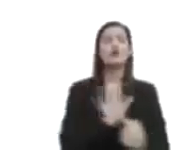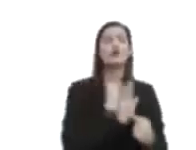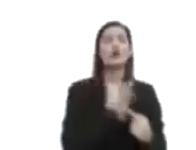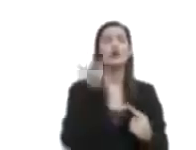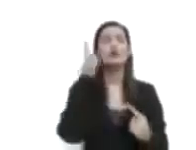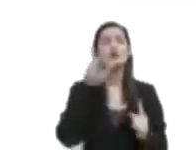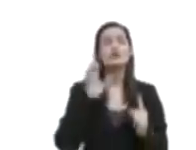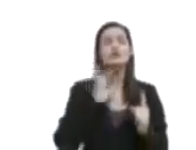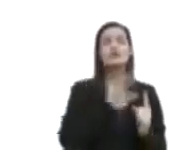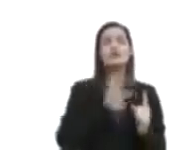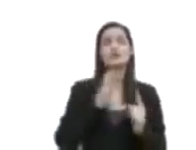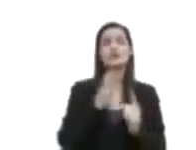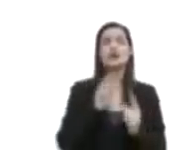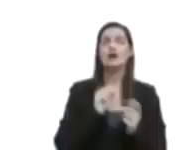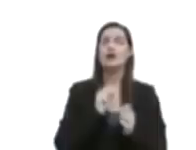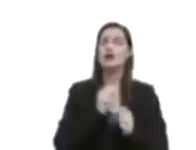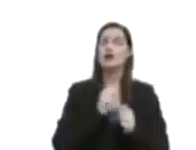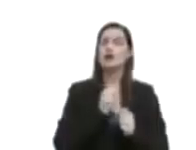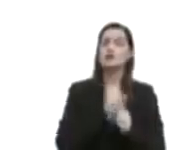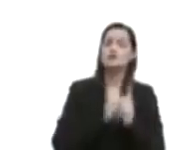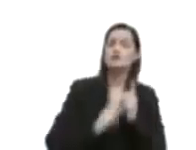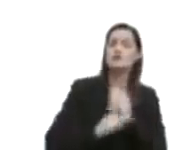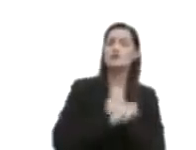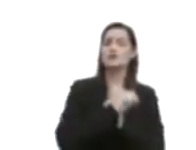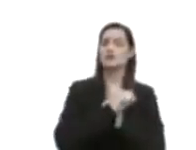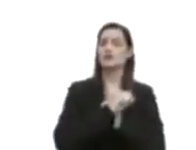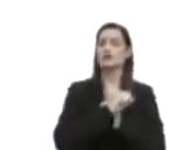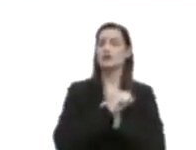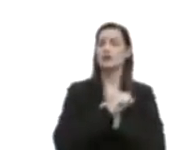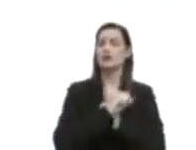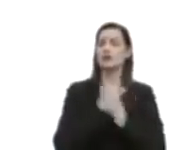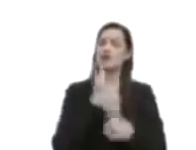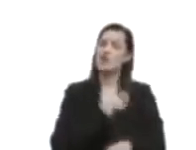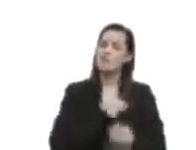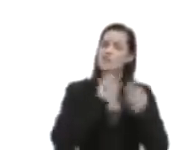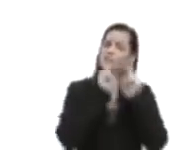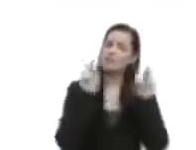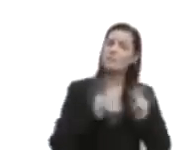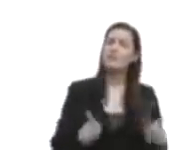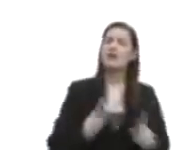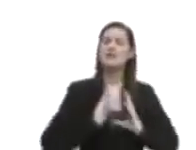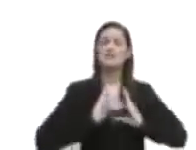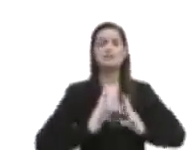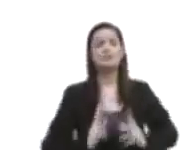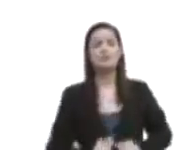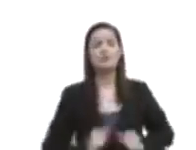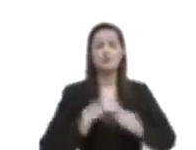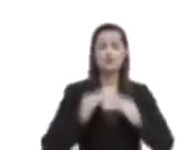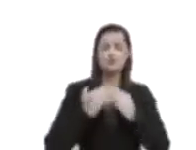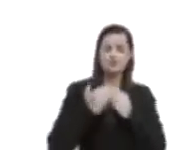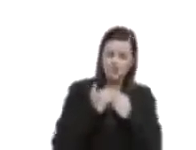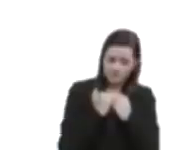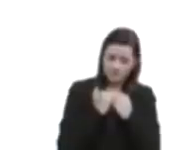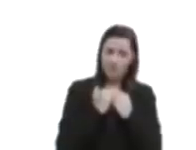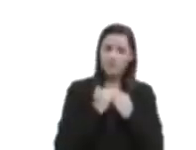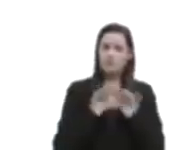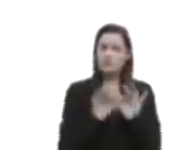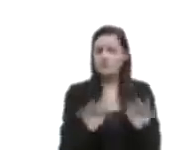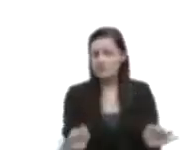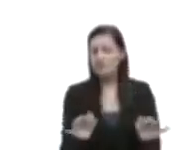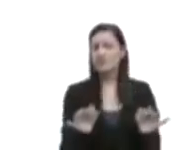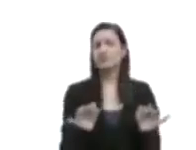nossa sociedade, sendo pacificadores, puros, quebrantados, humildes, tendo fome e